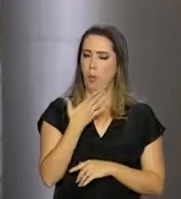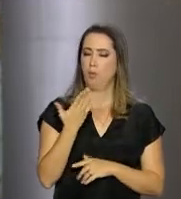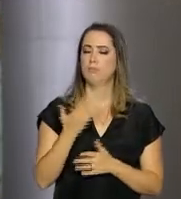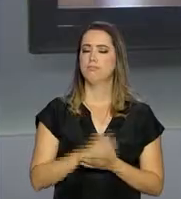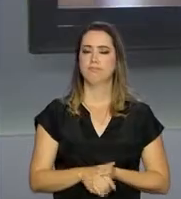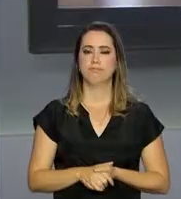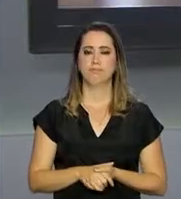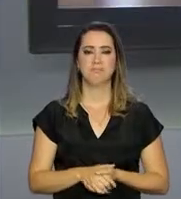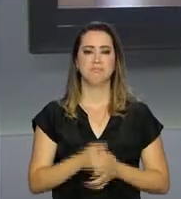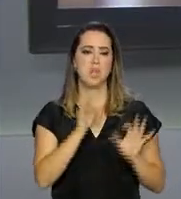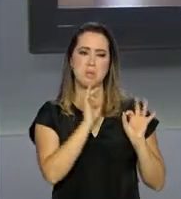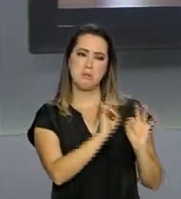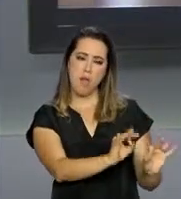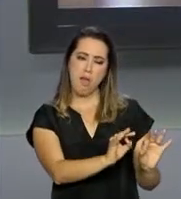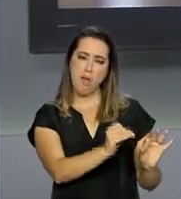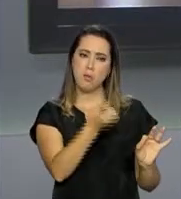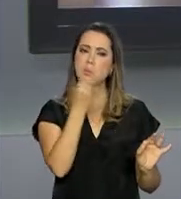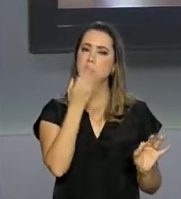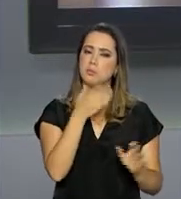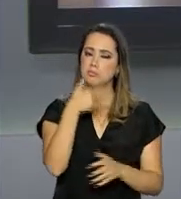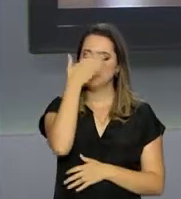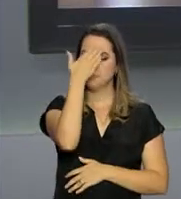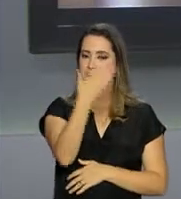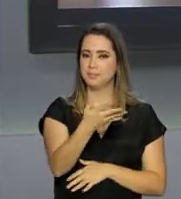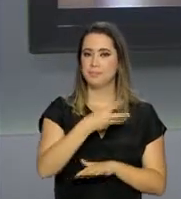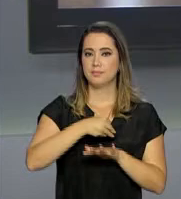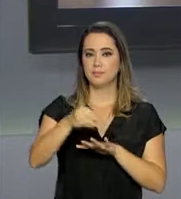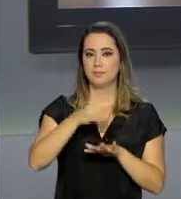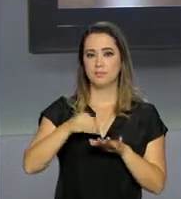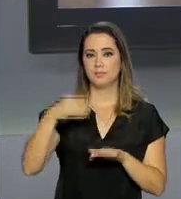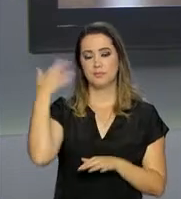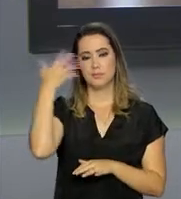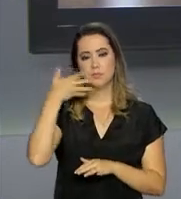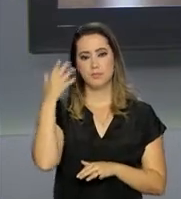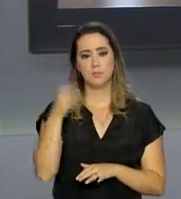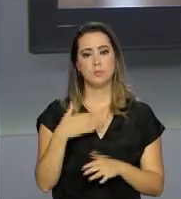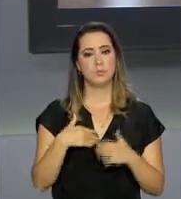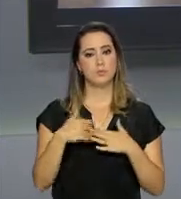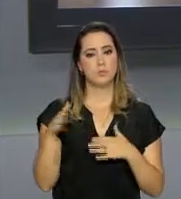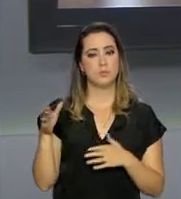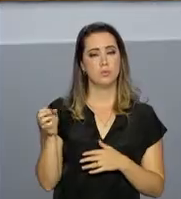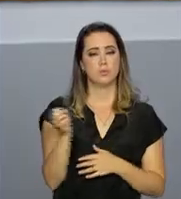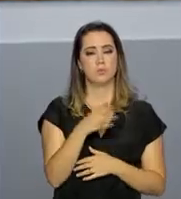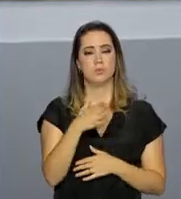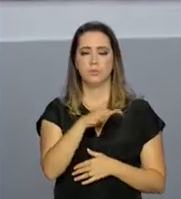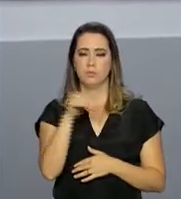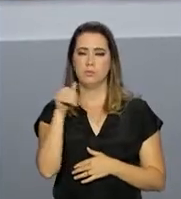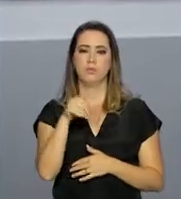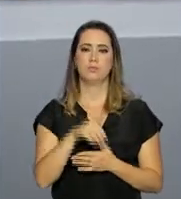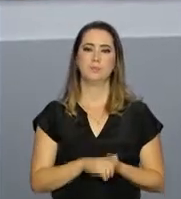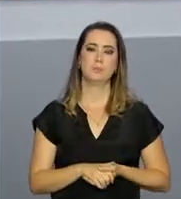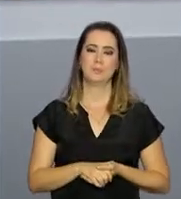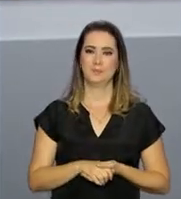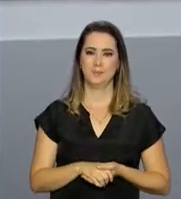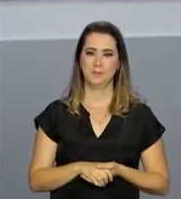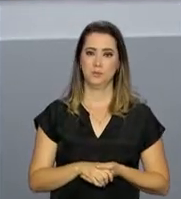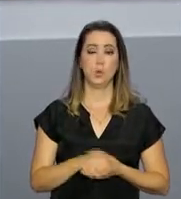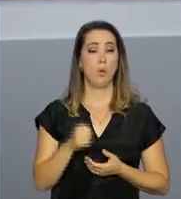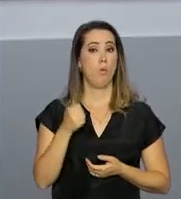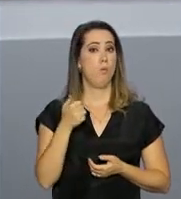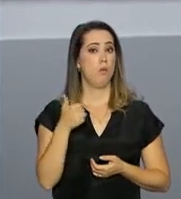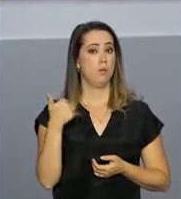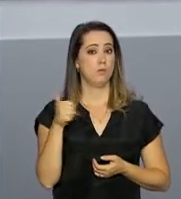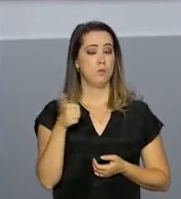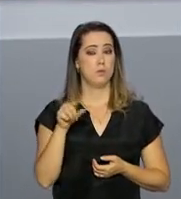jaime paulo com certeza obrigado pelas informações pelo esclarecimento qualquer novidade chamar aqui e quase 11